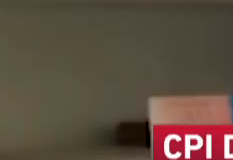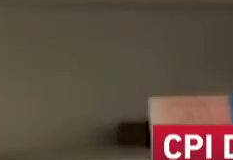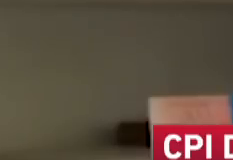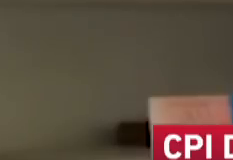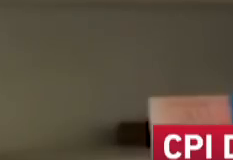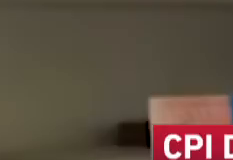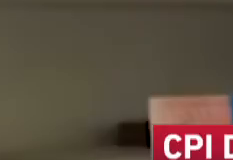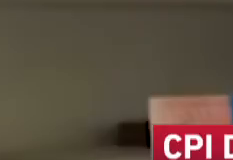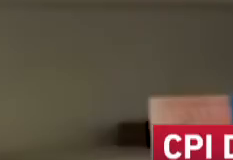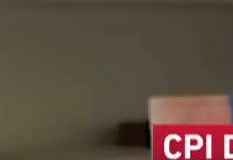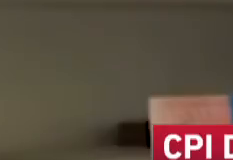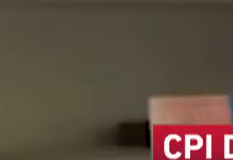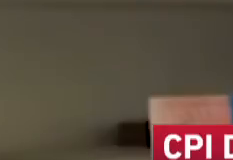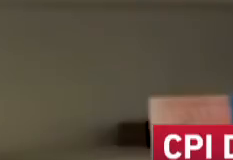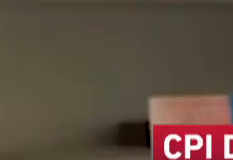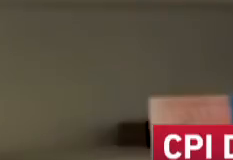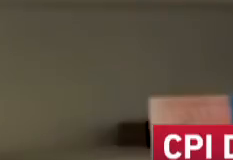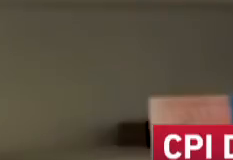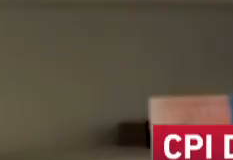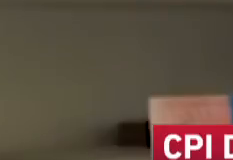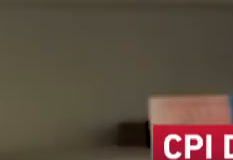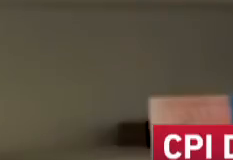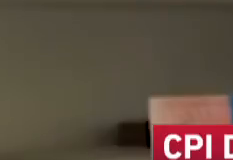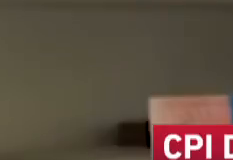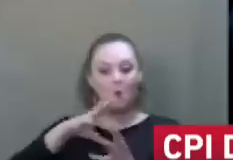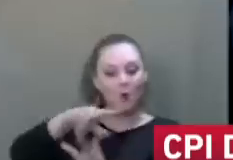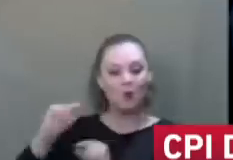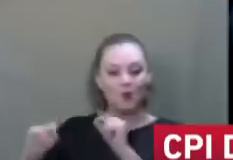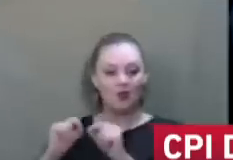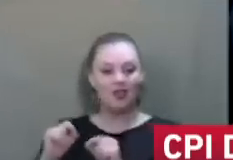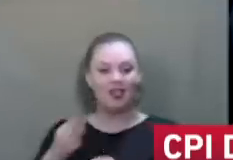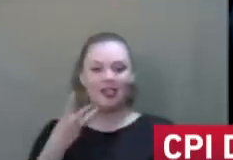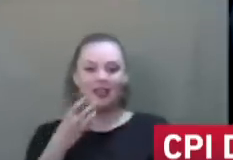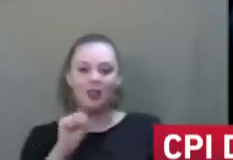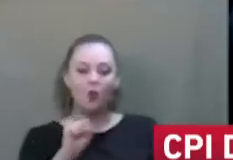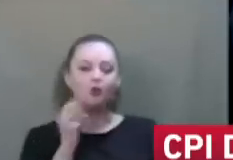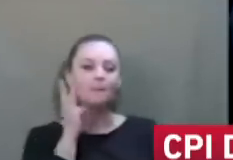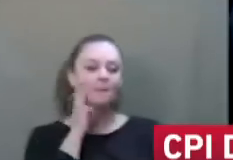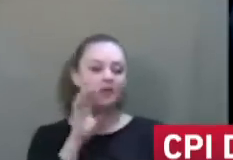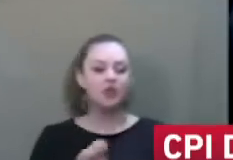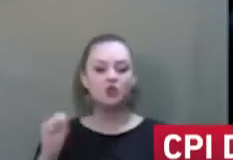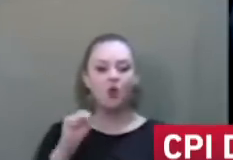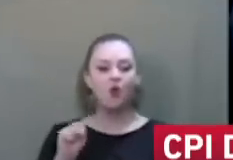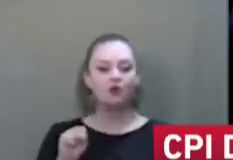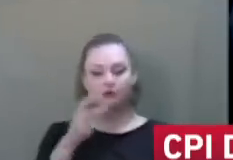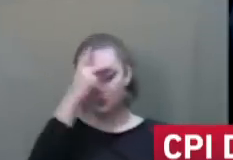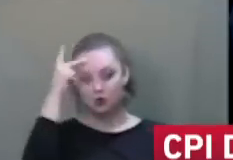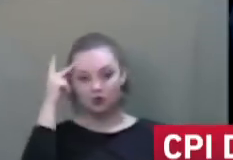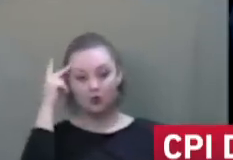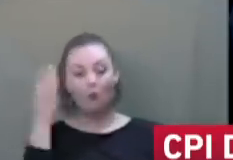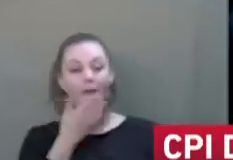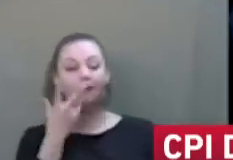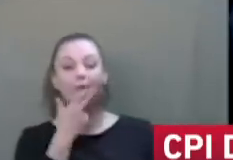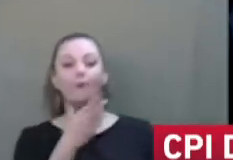protocoladas e aguardam instalação por parte do presidente do Senado. Para o senador Flávio Bolsonaro, a instalação de uma CPI do